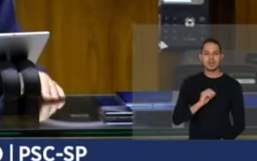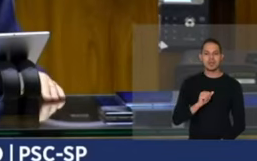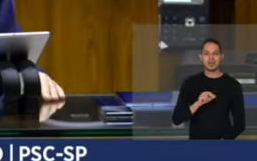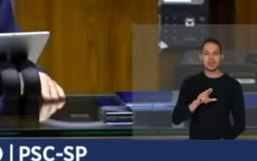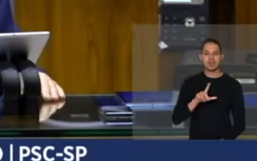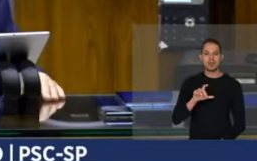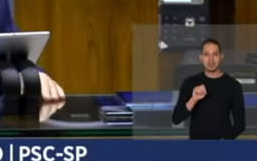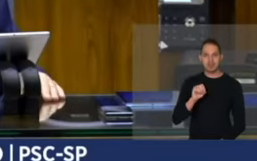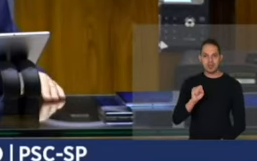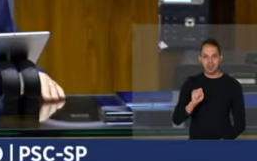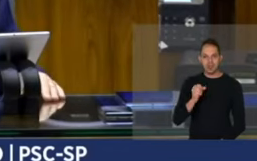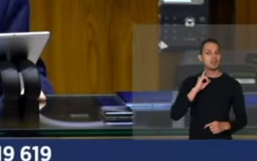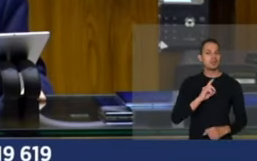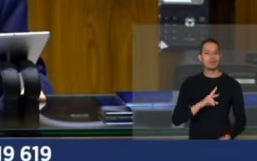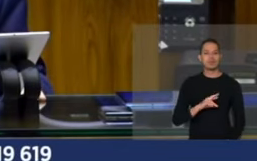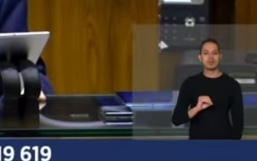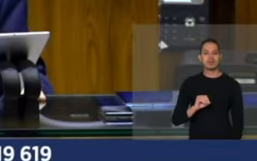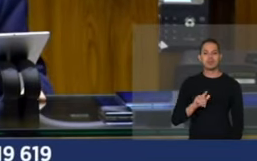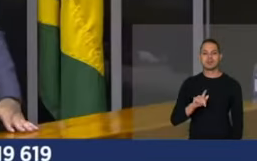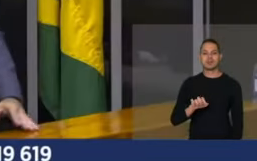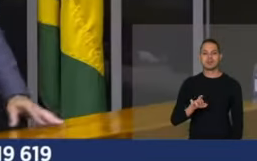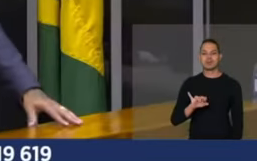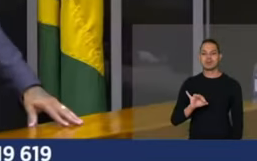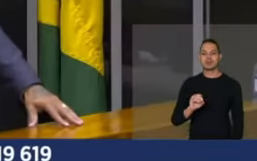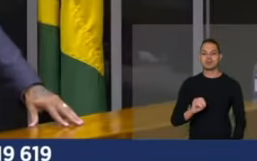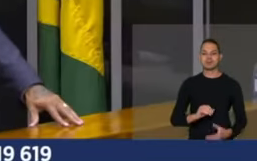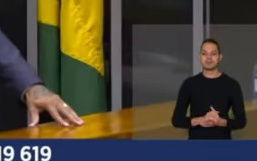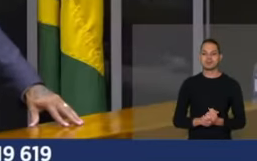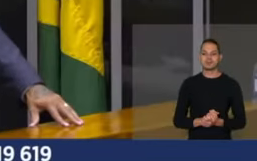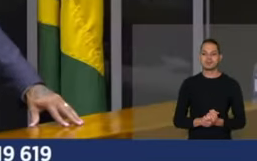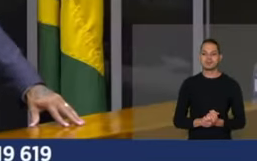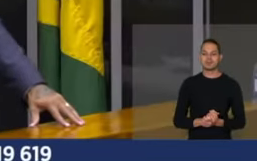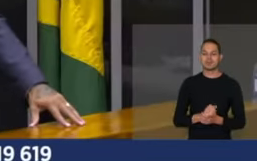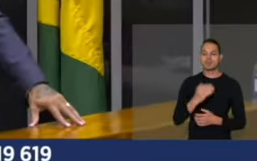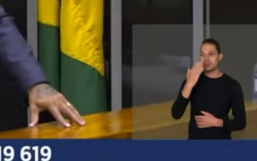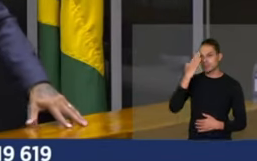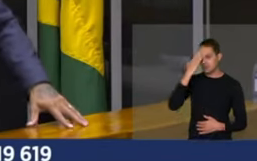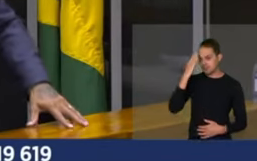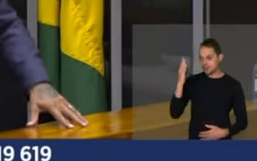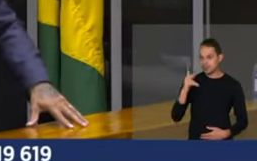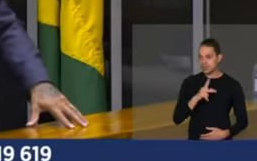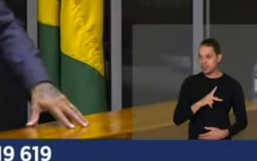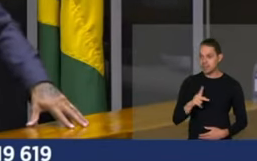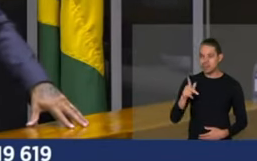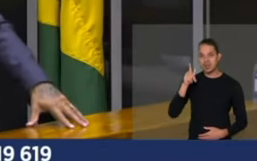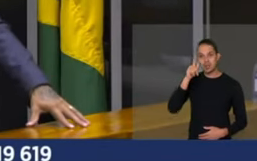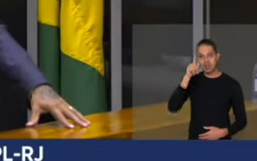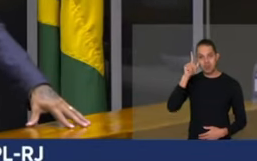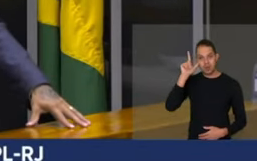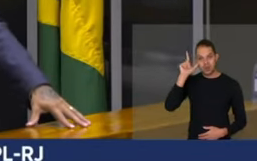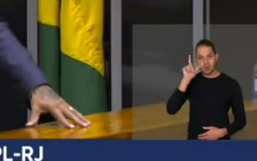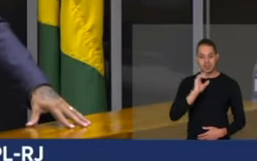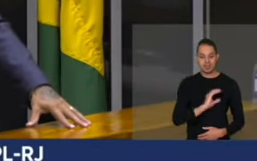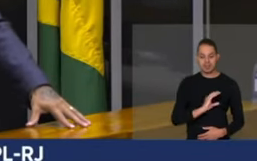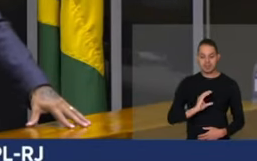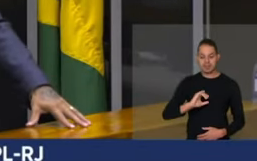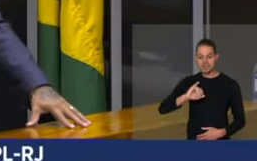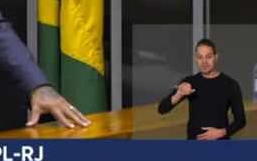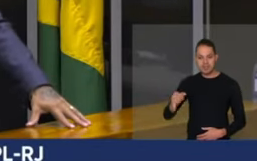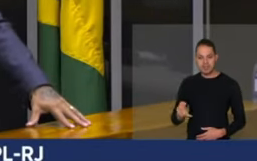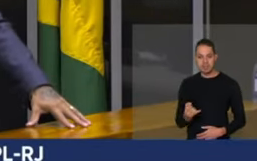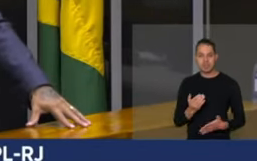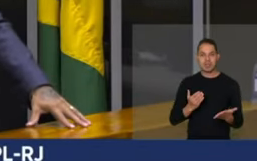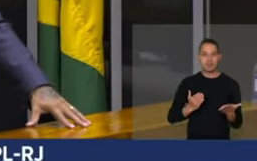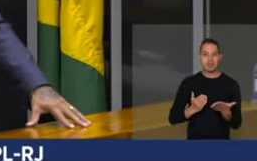Deputado Jordi, do Rio de Janeiro. Obrigado, senhor presidente. Bom, ontem foi aprovado na CCJ do Senado